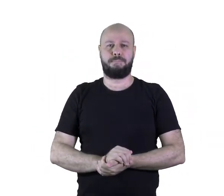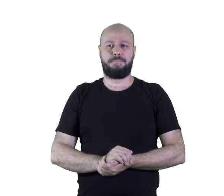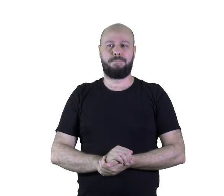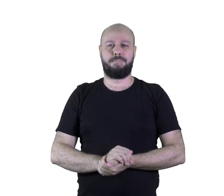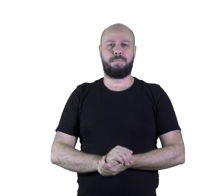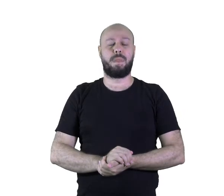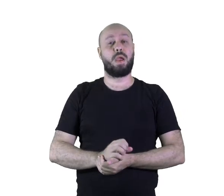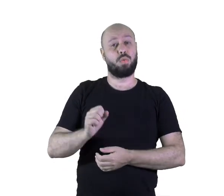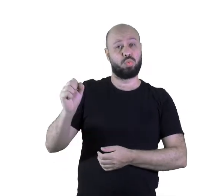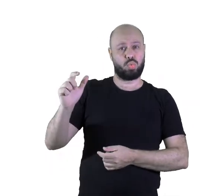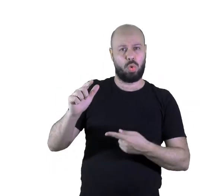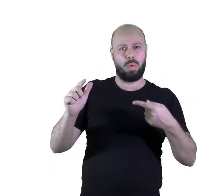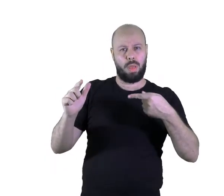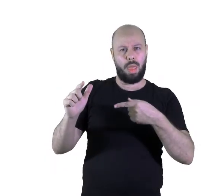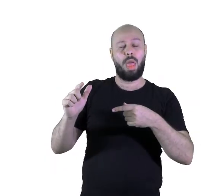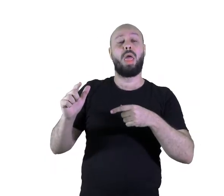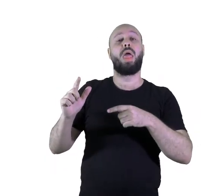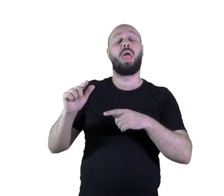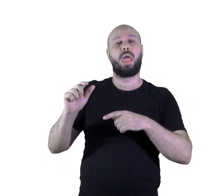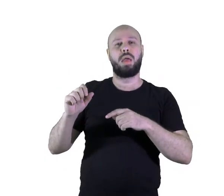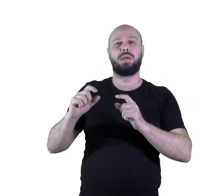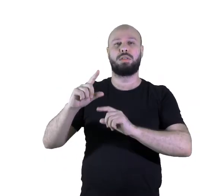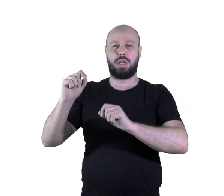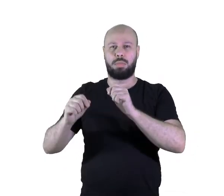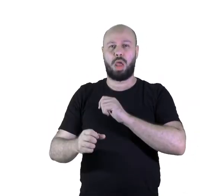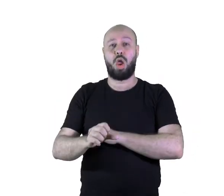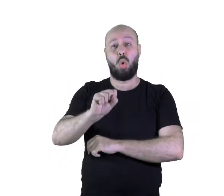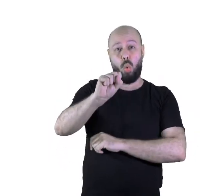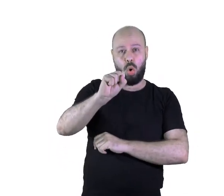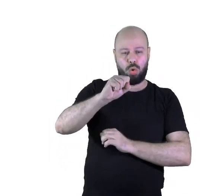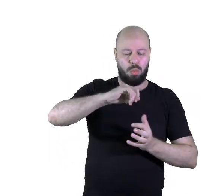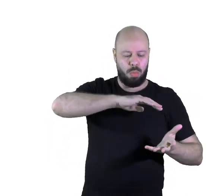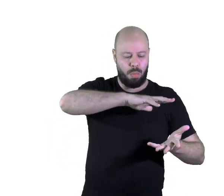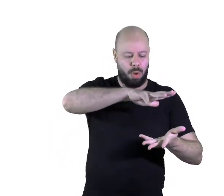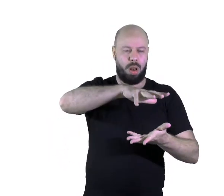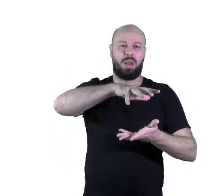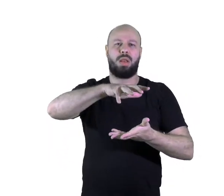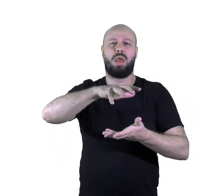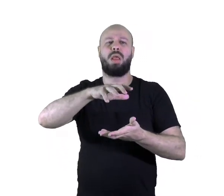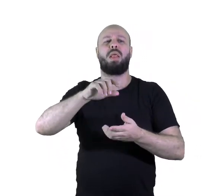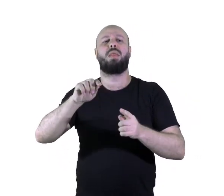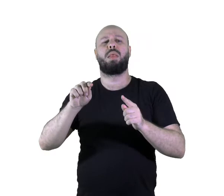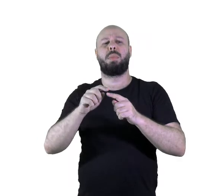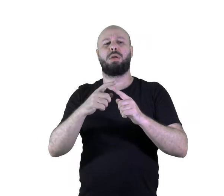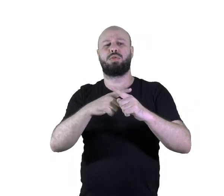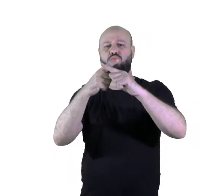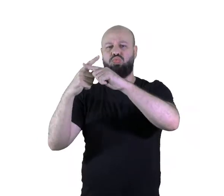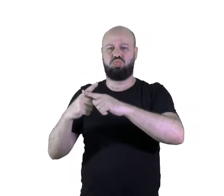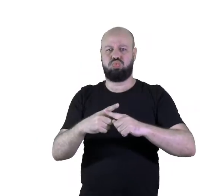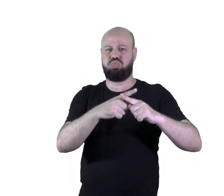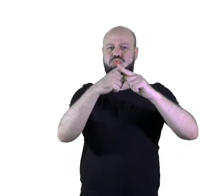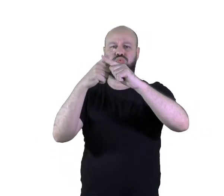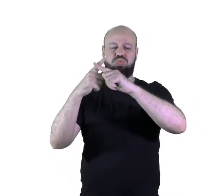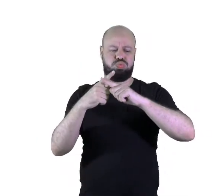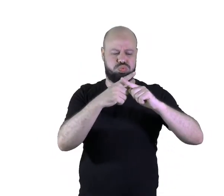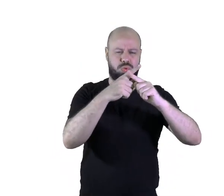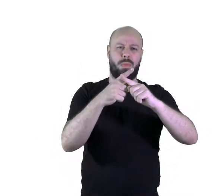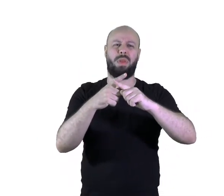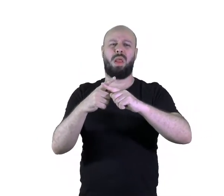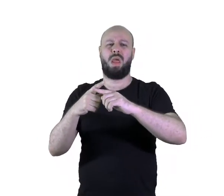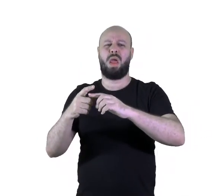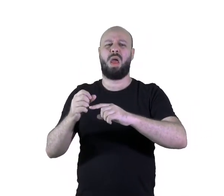O Sol, como a estrela, 8 planetas, diversos satélites que giram em torno desses planetas,